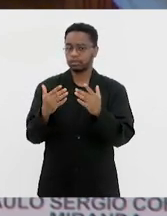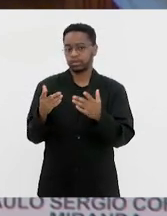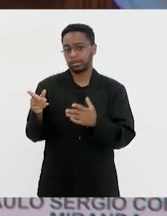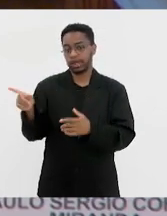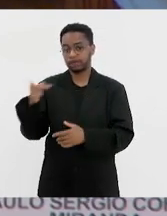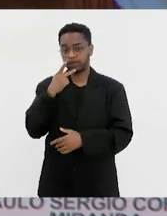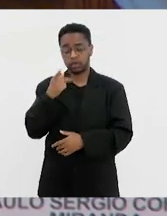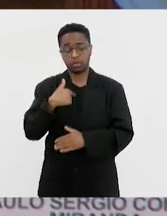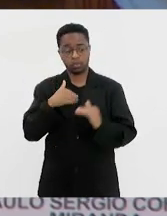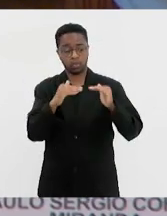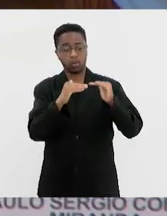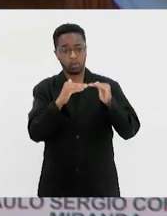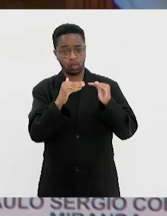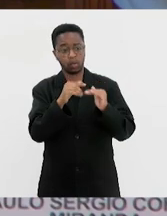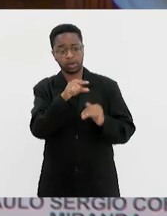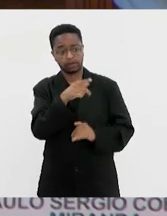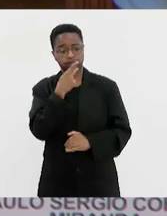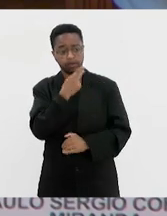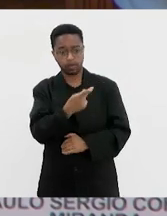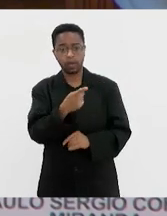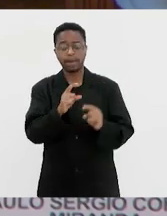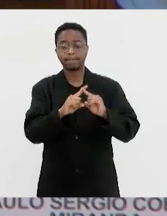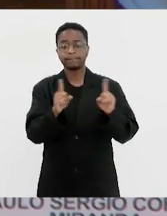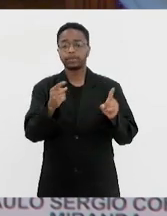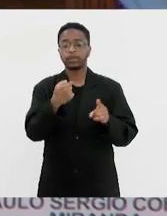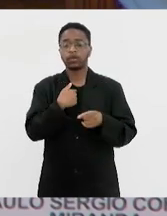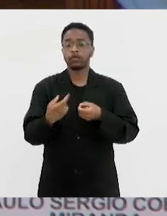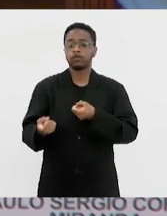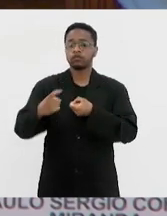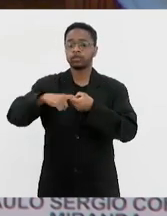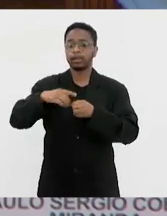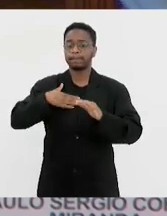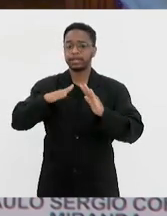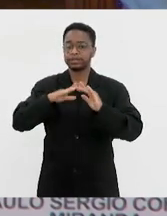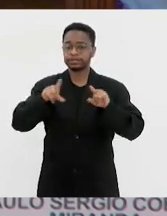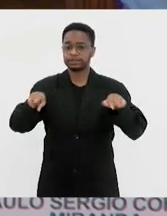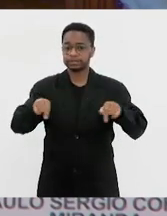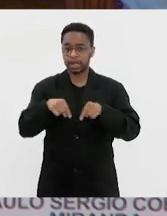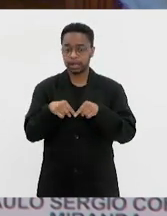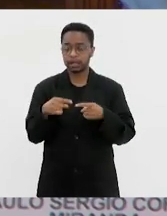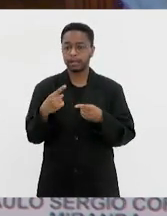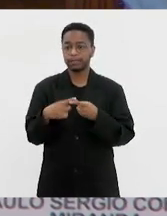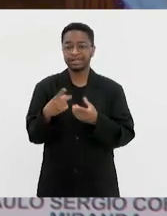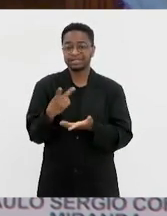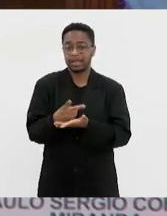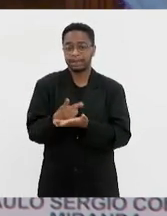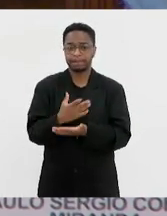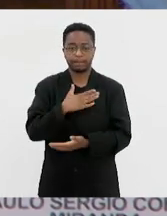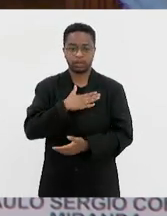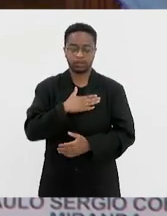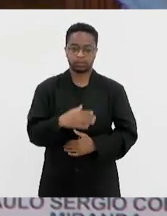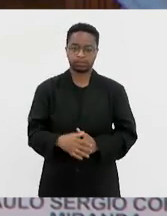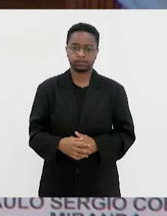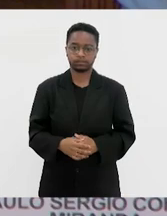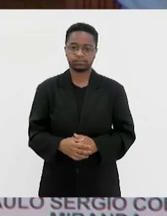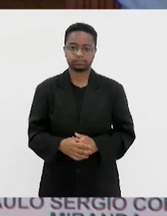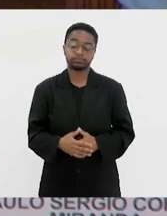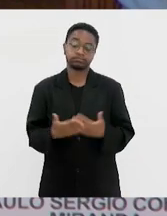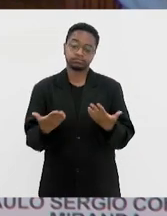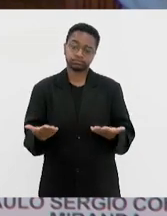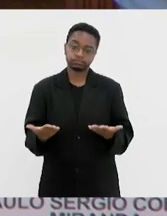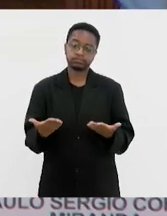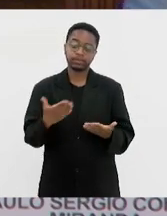fez, falou, mas eu vou voltar para o gabinete que sempre foi meu. Ali ficou muito claro para